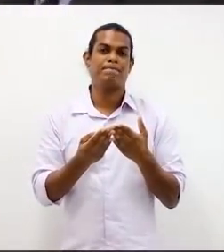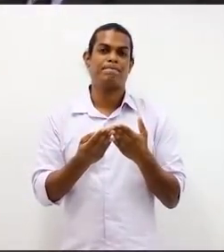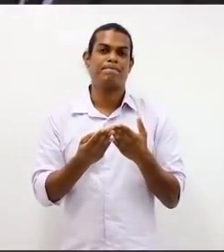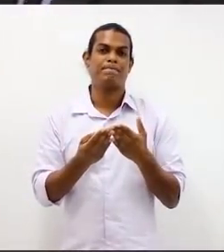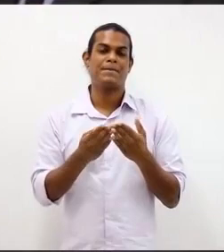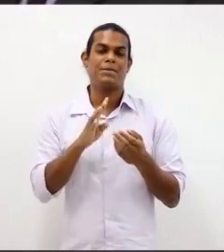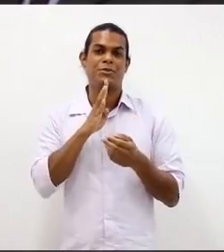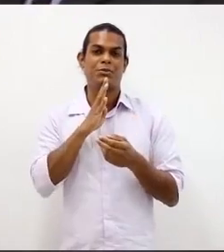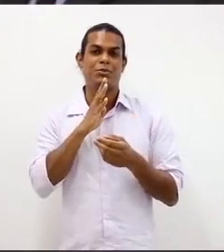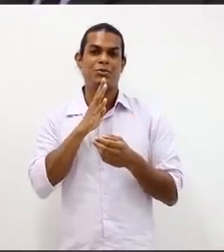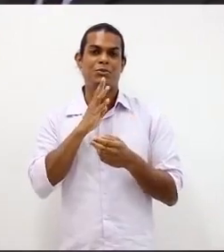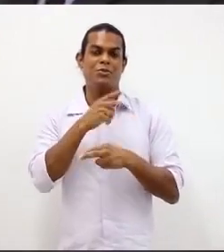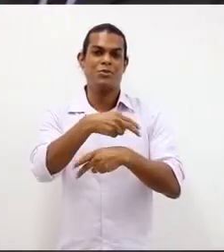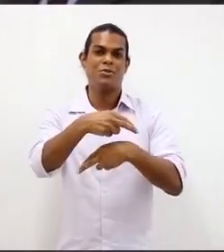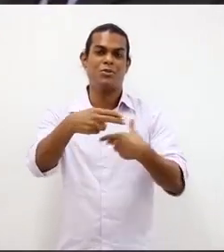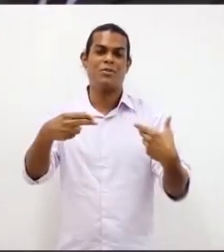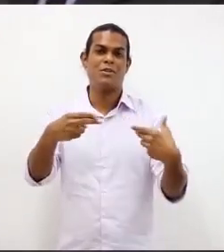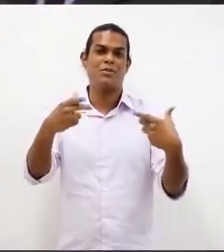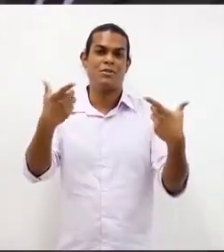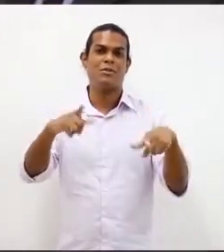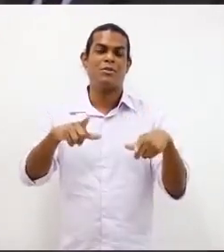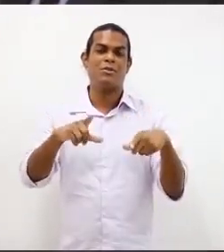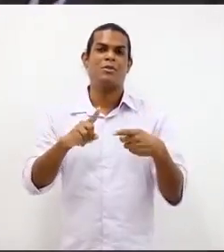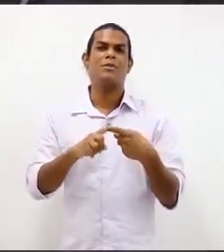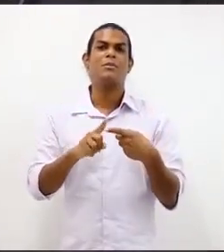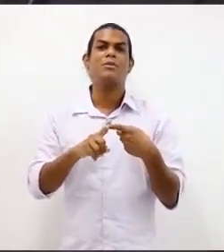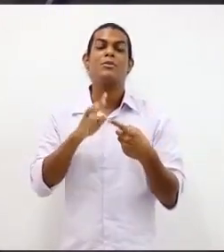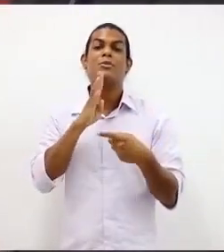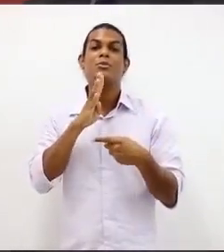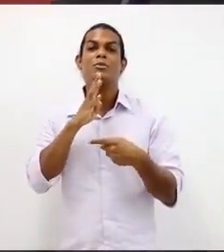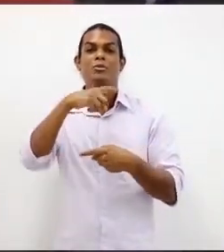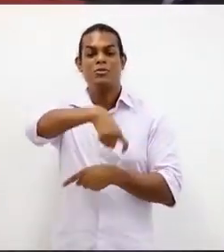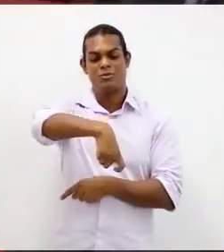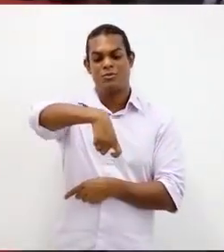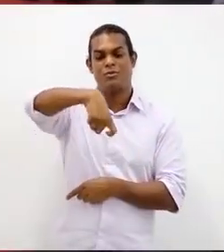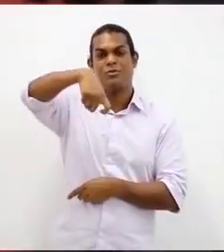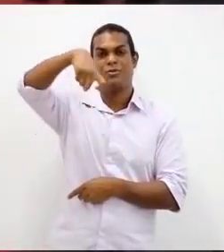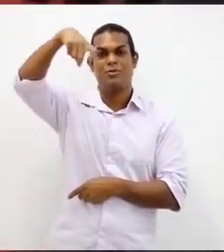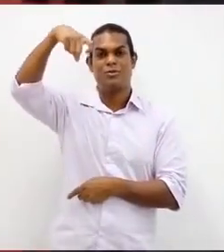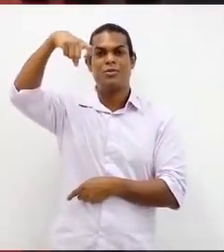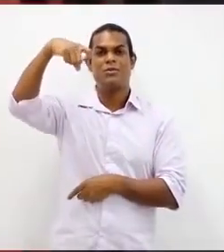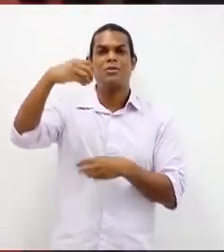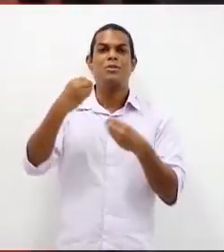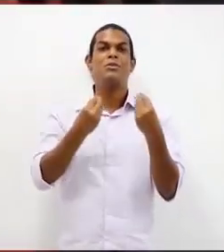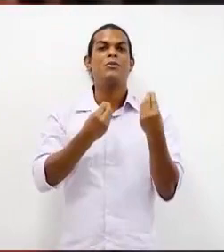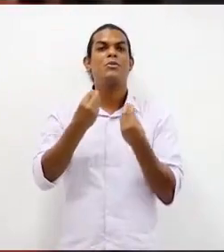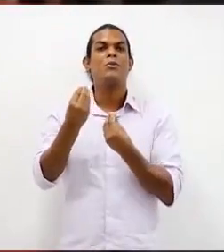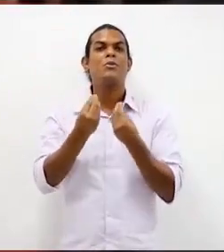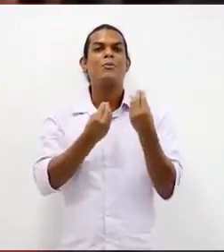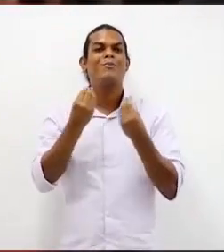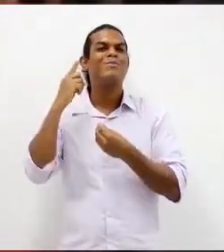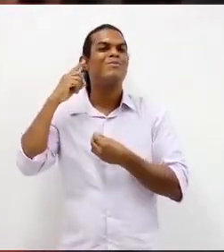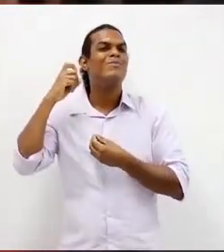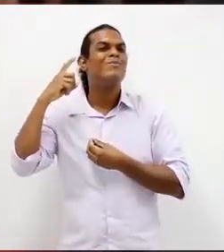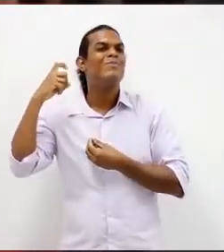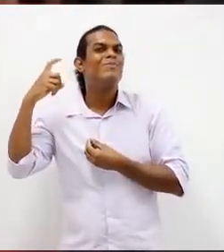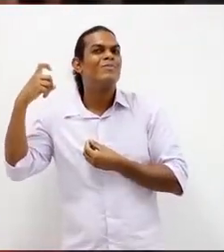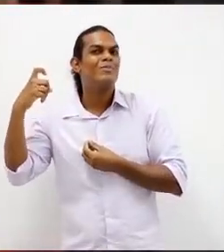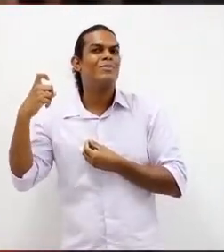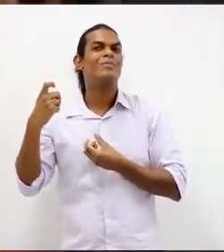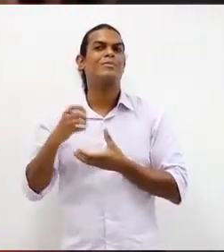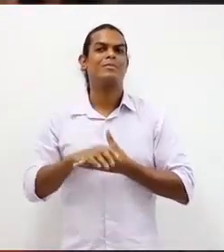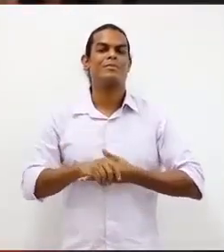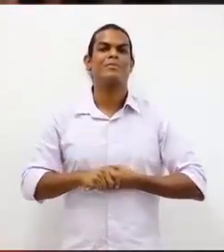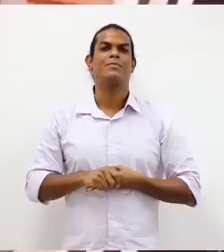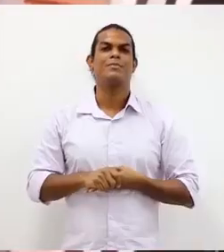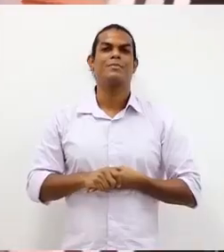vamos conhecer também o guincho, que nós temos o operador. Então, vocês vão saber também como é o barulho dentro da cabine do guincho, que é de materiais.